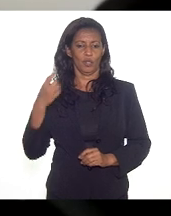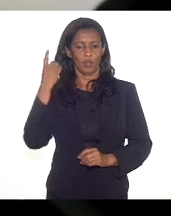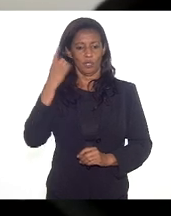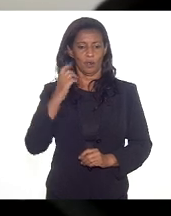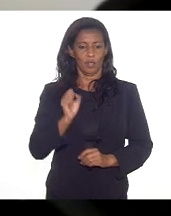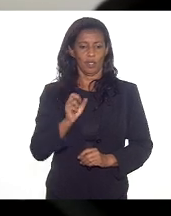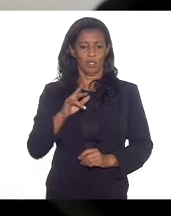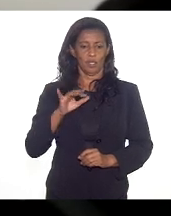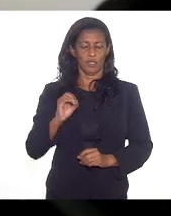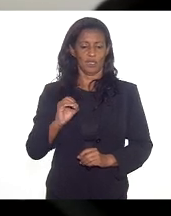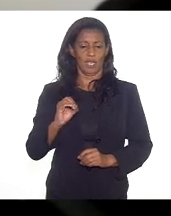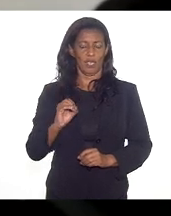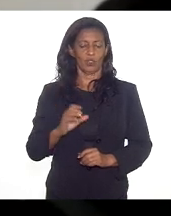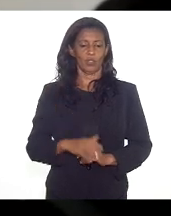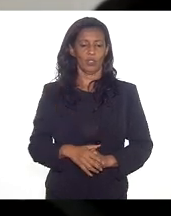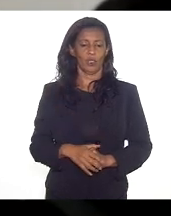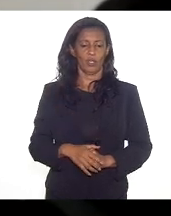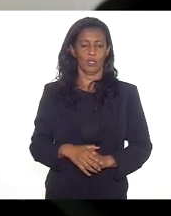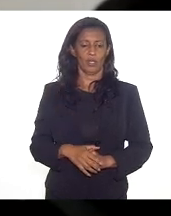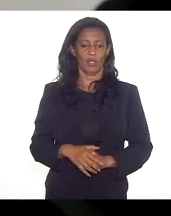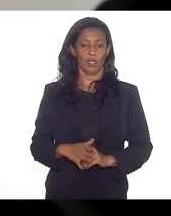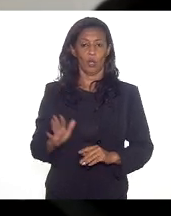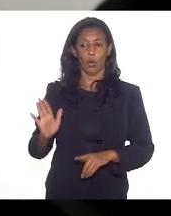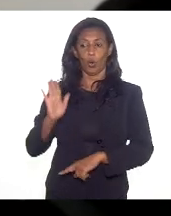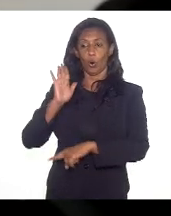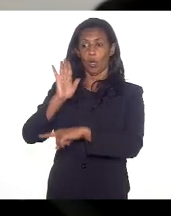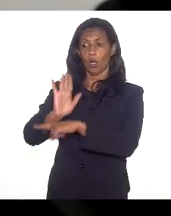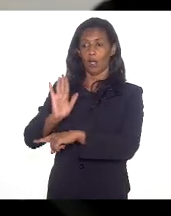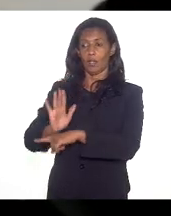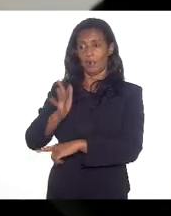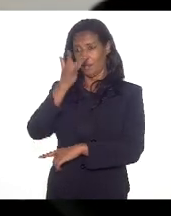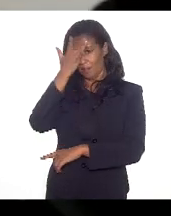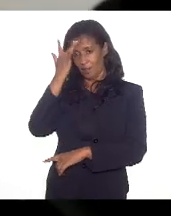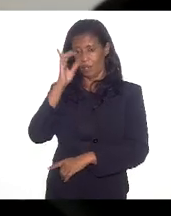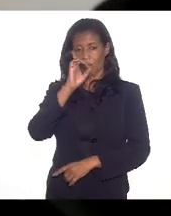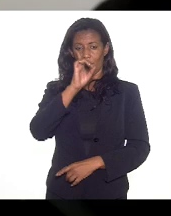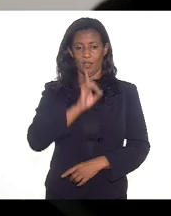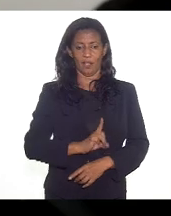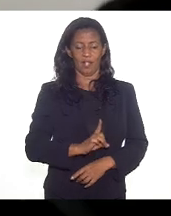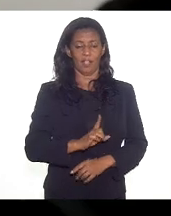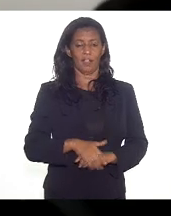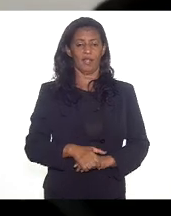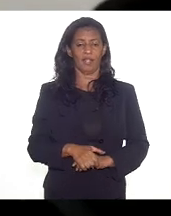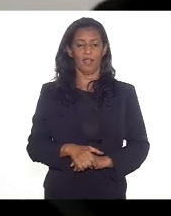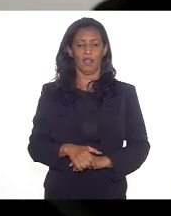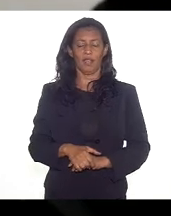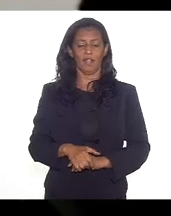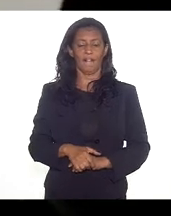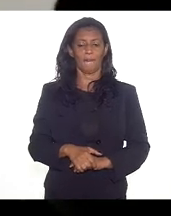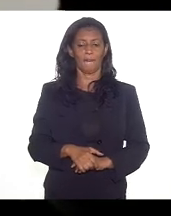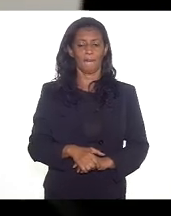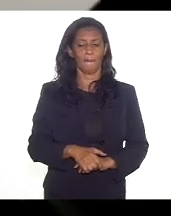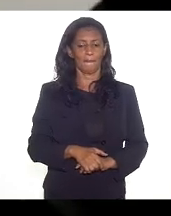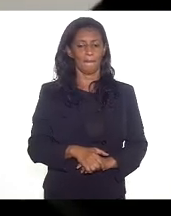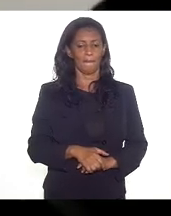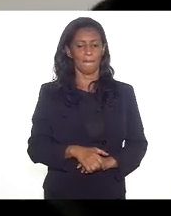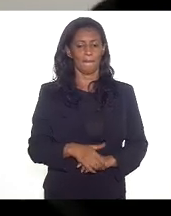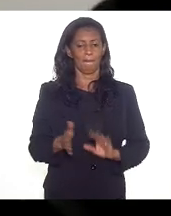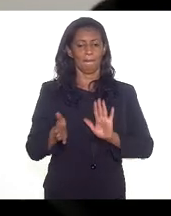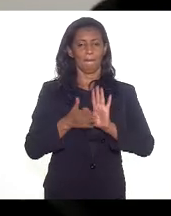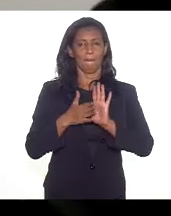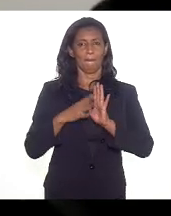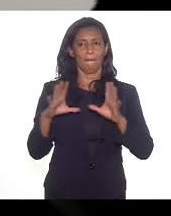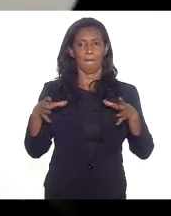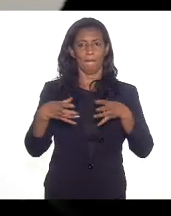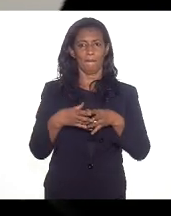dispõe sobre a prioridade no atendimento das pessoas com deficiências nas concessionárias de serviços públicos essenciais. Pendente de pareceres das